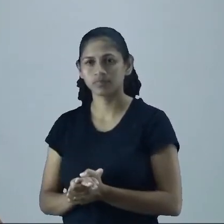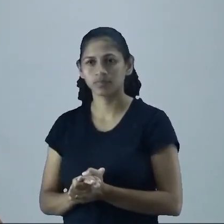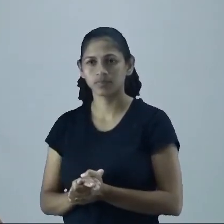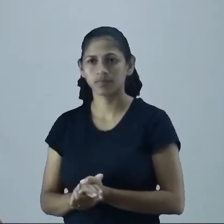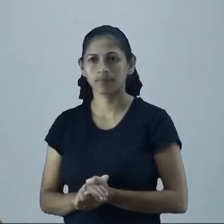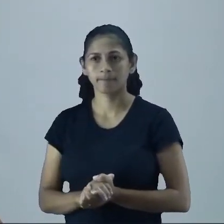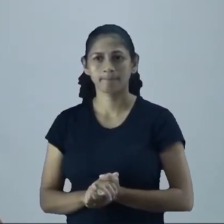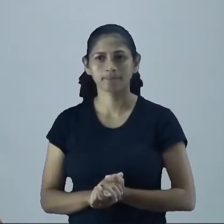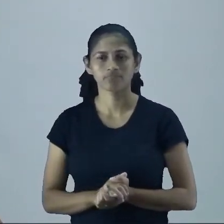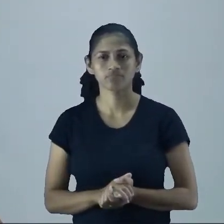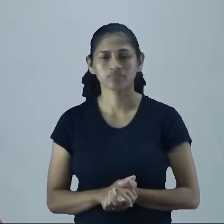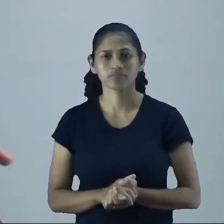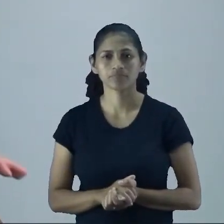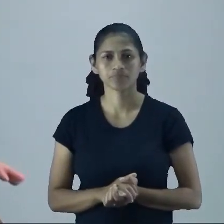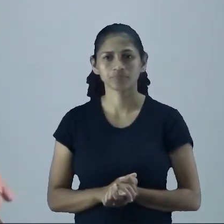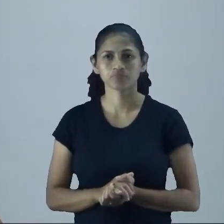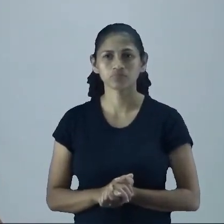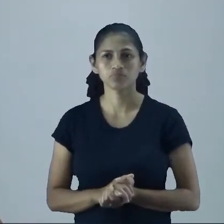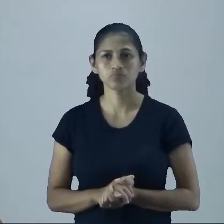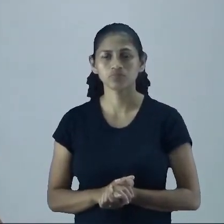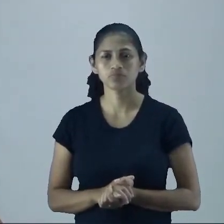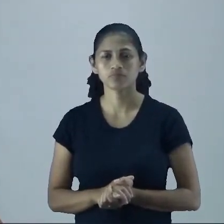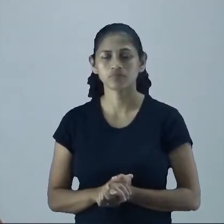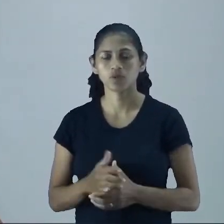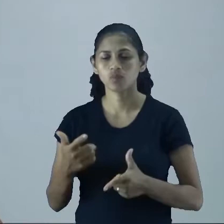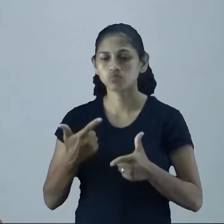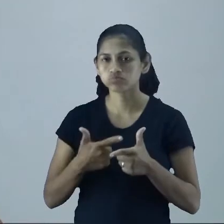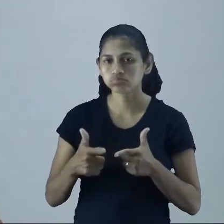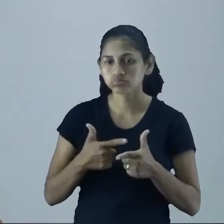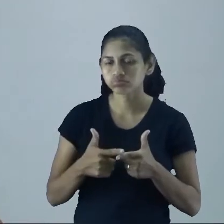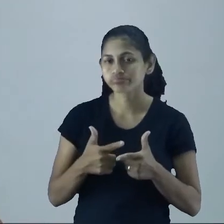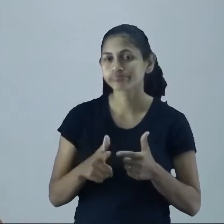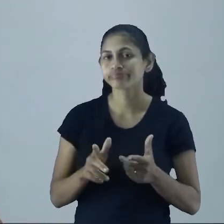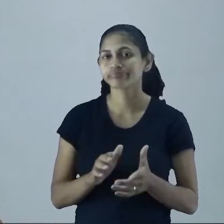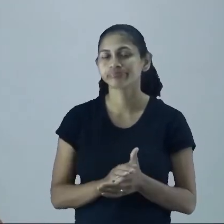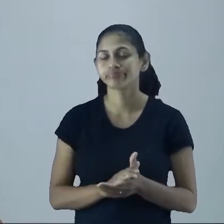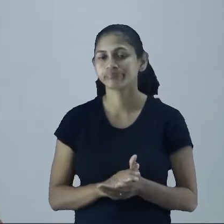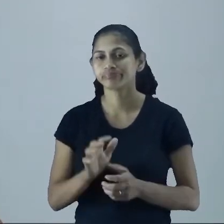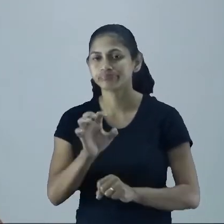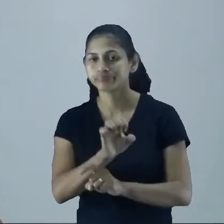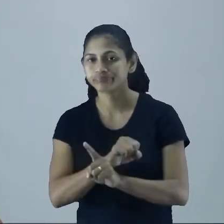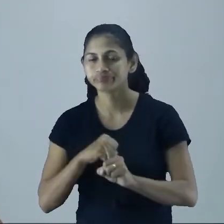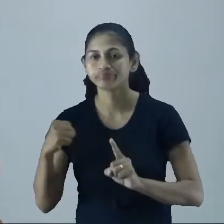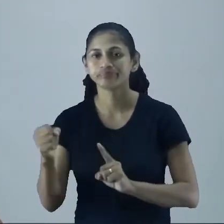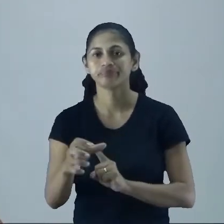campo e aí houve essa outra problematização na